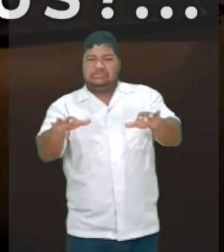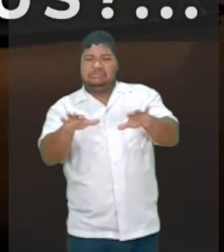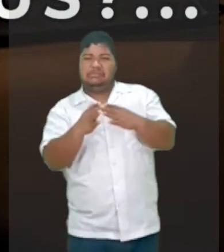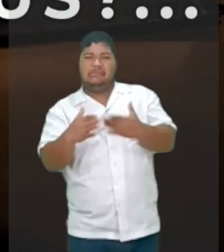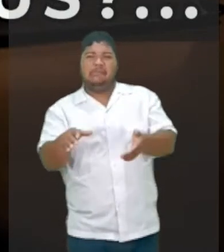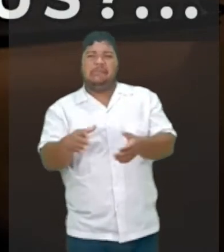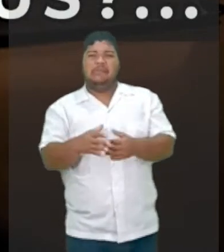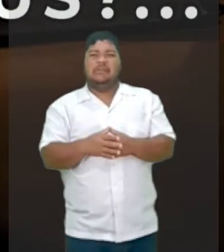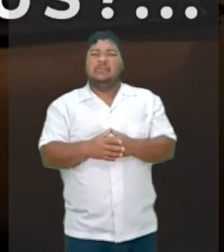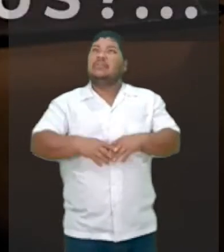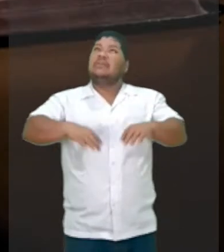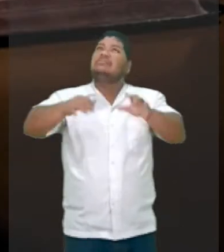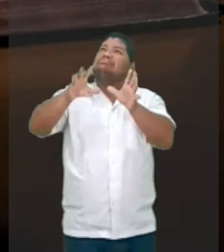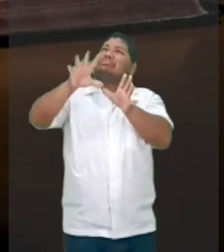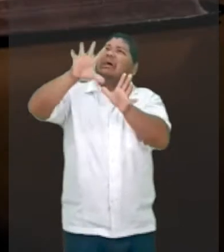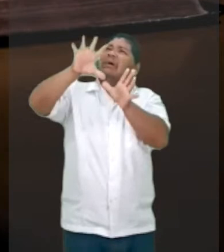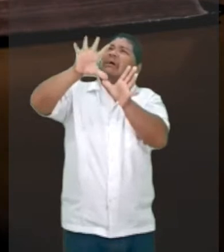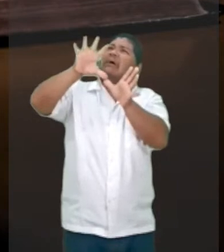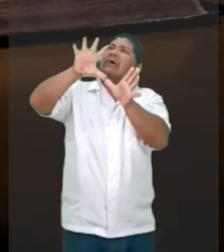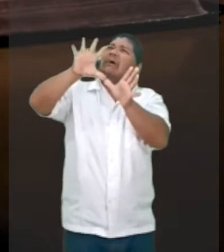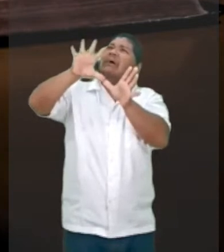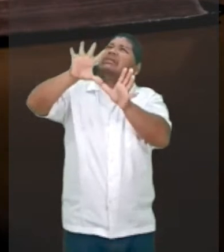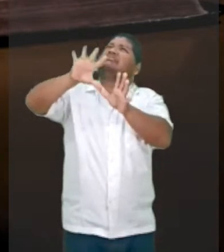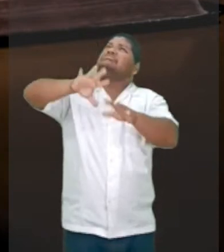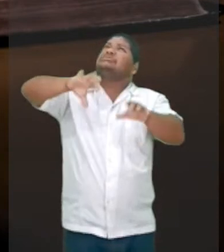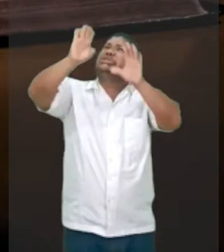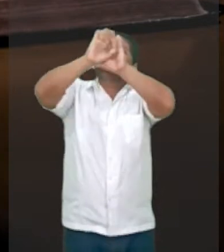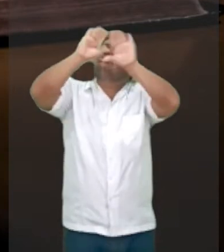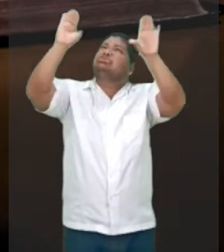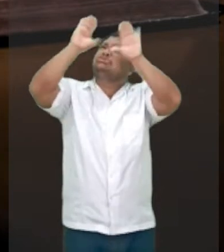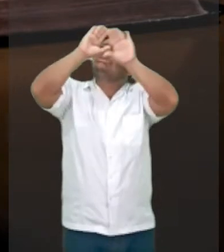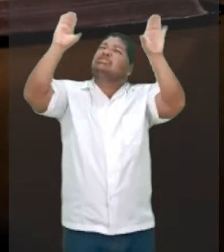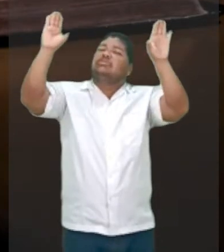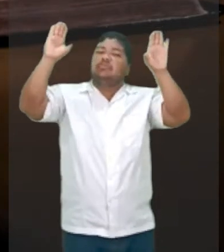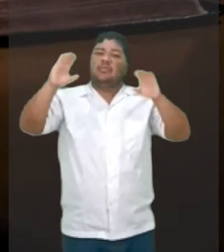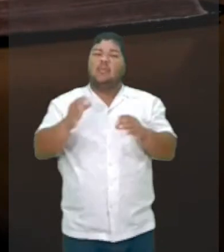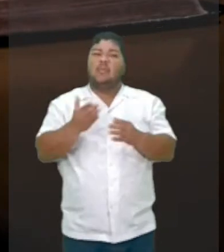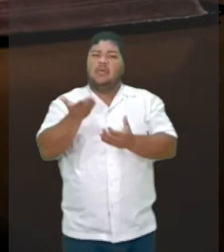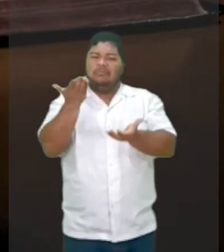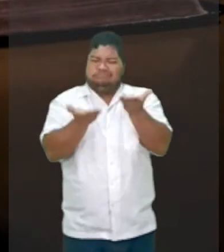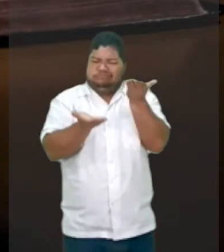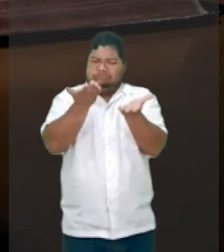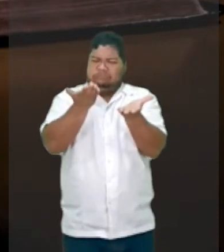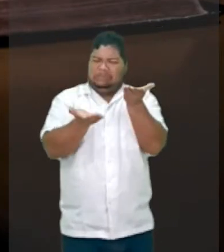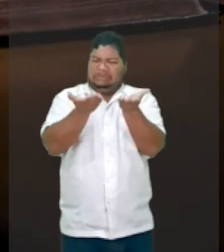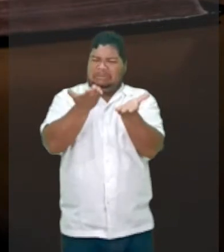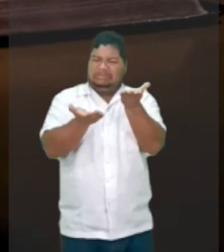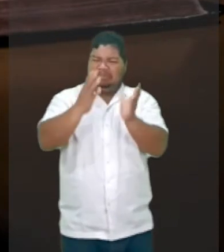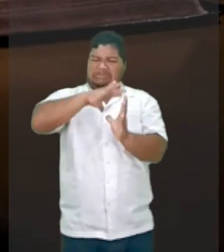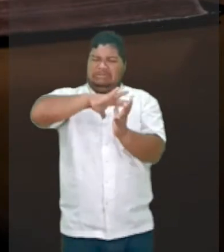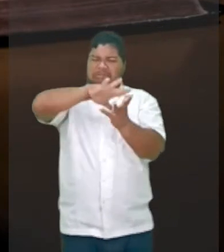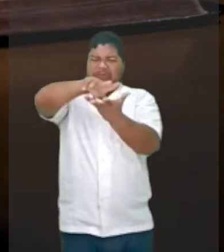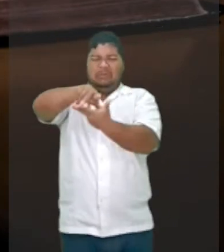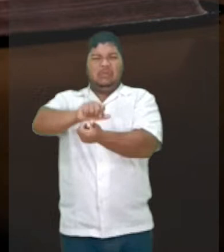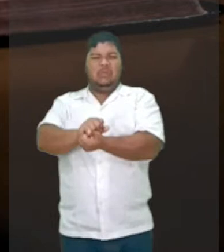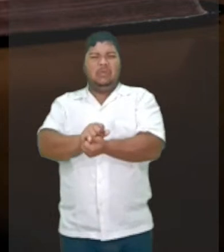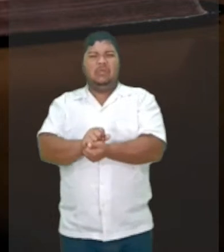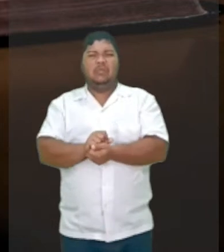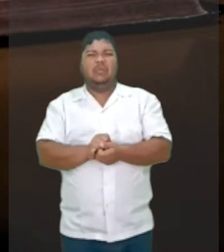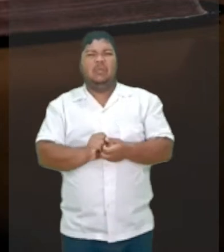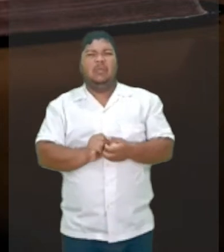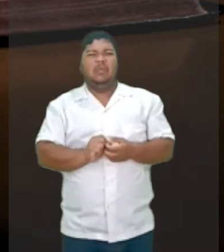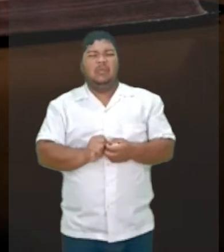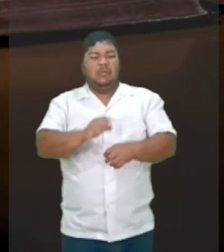dos céus? Quem jamais calculou o peso da terra, ou pesou os montes